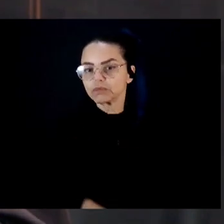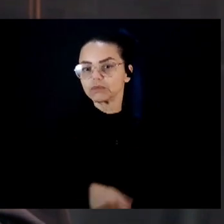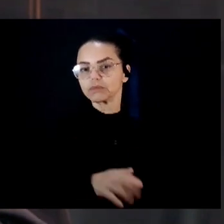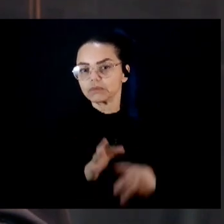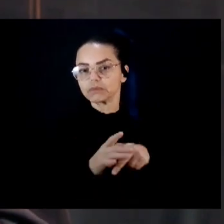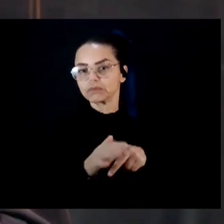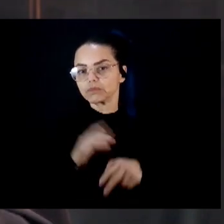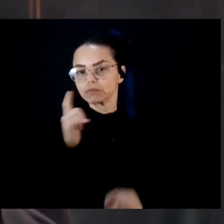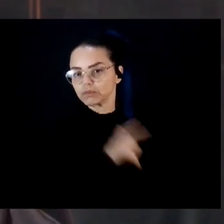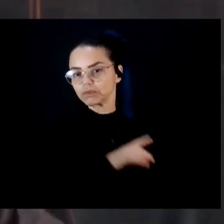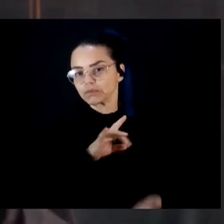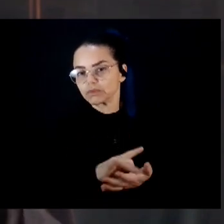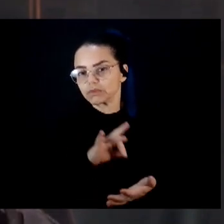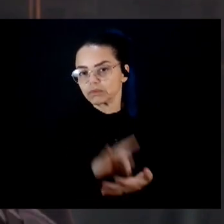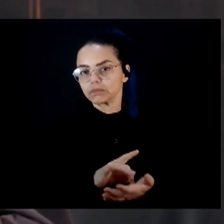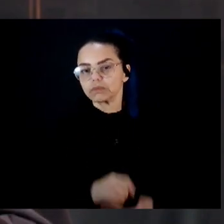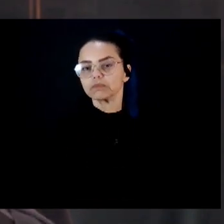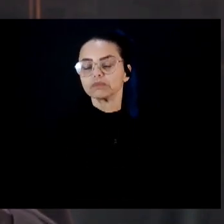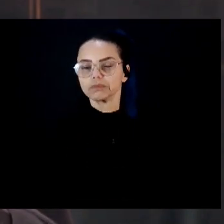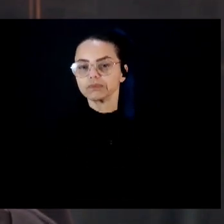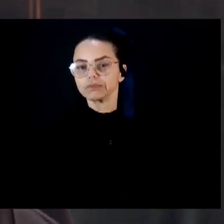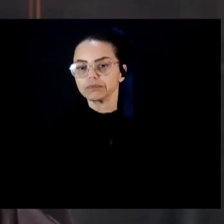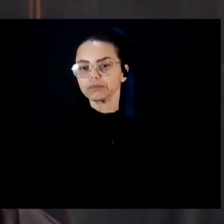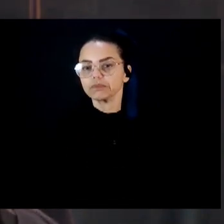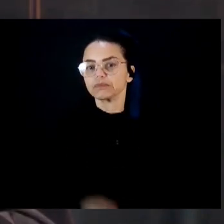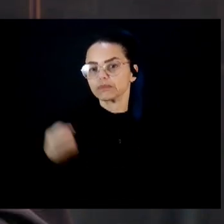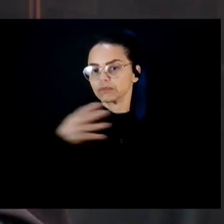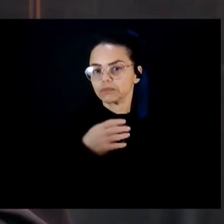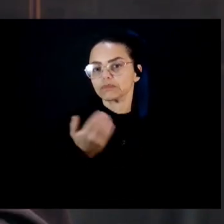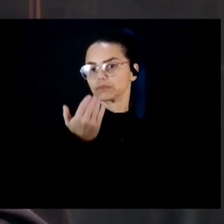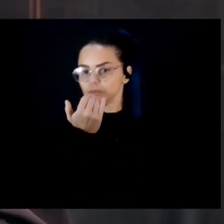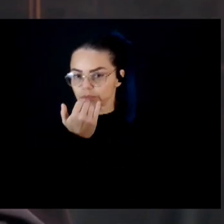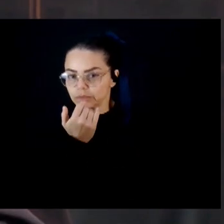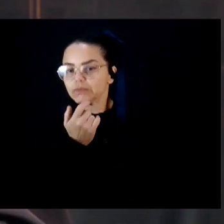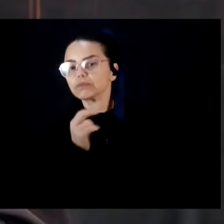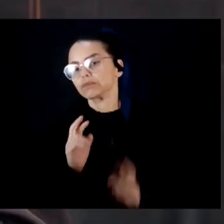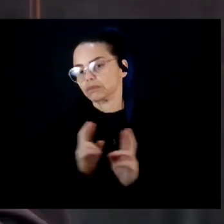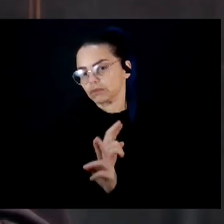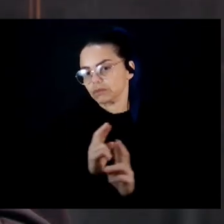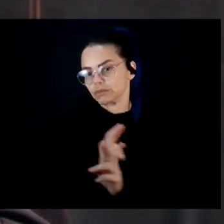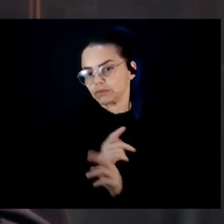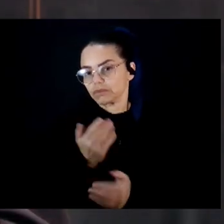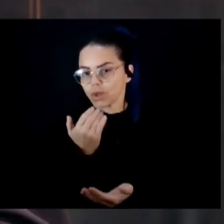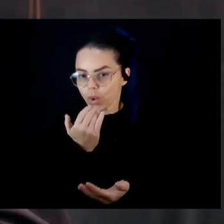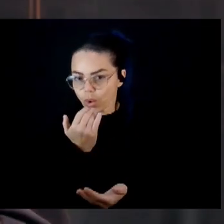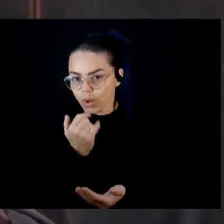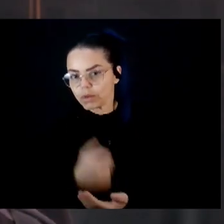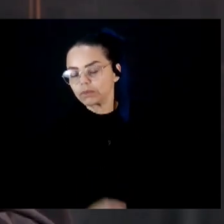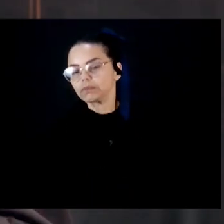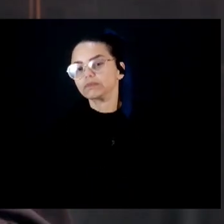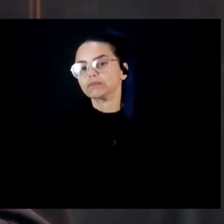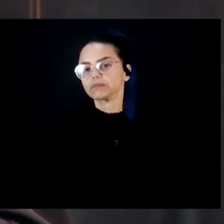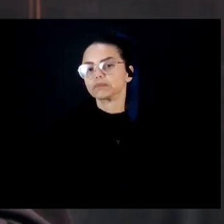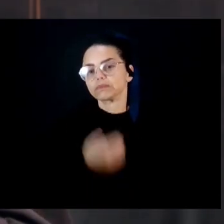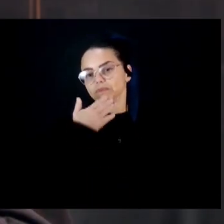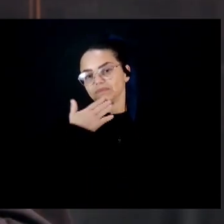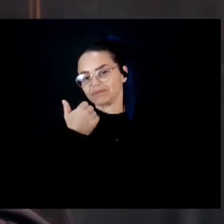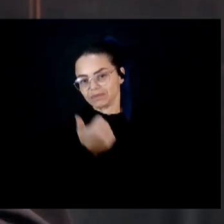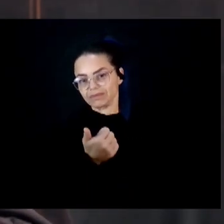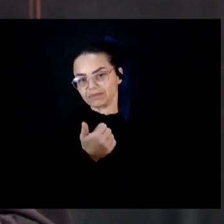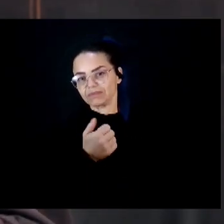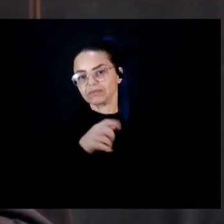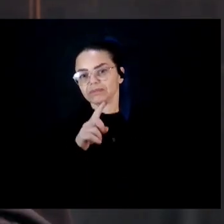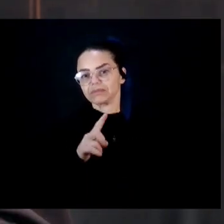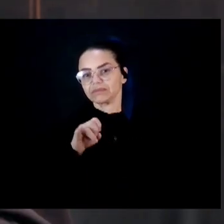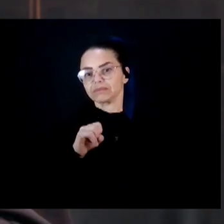conseguiu trazer uma nova alimentação, uma nova relação com o alimento. A gente melhorou a desbiose dele,